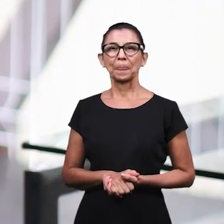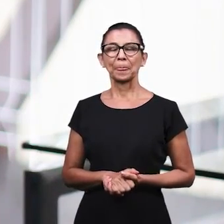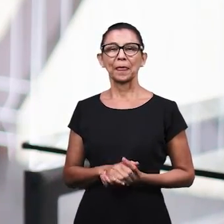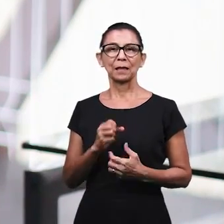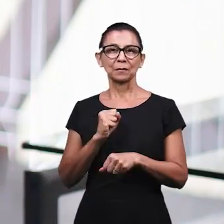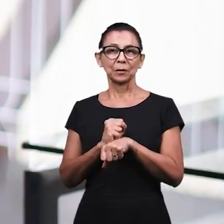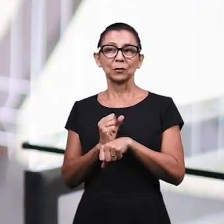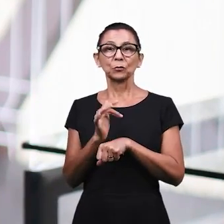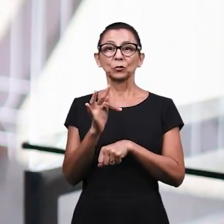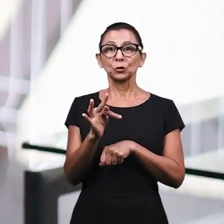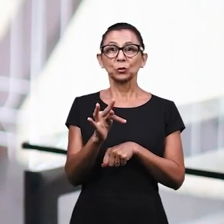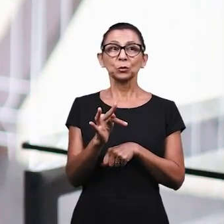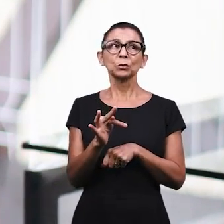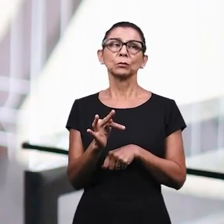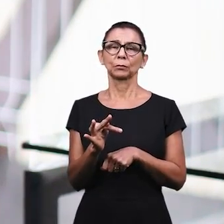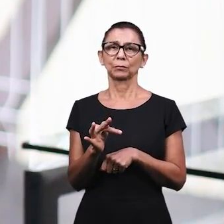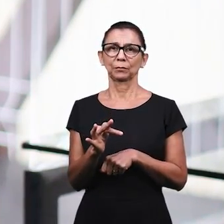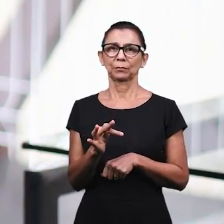a minha expectativa é,